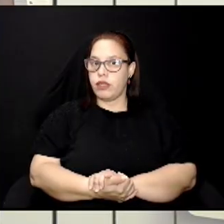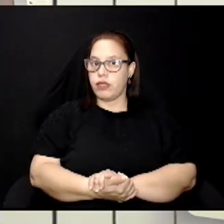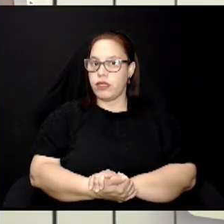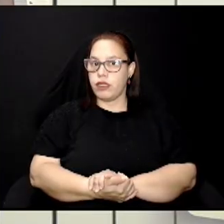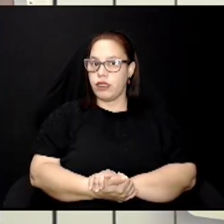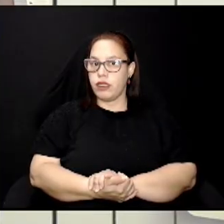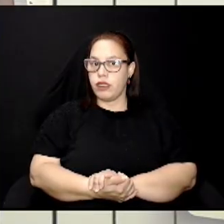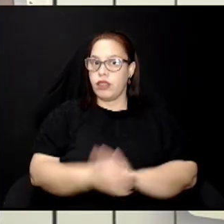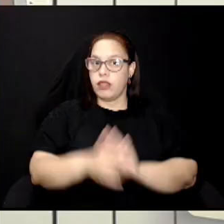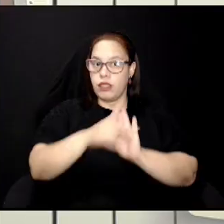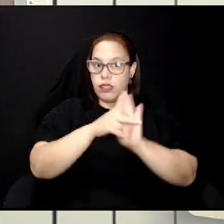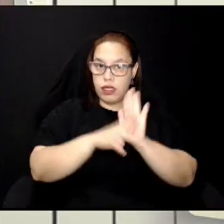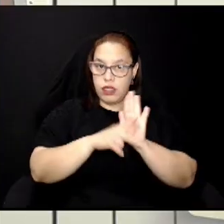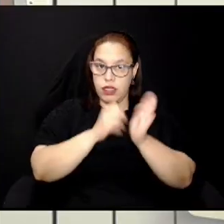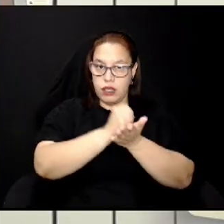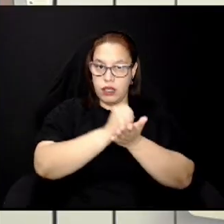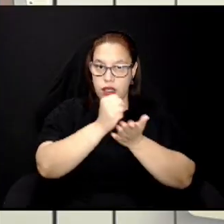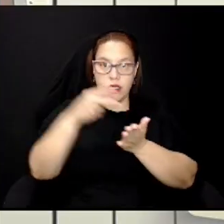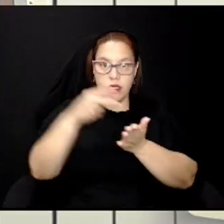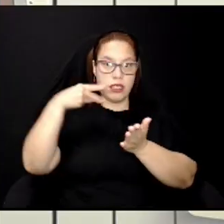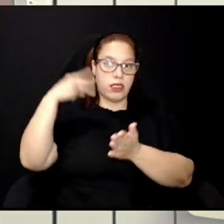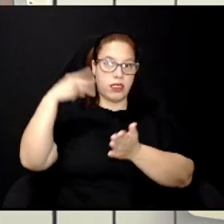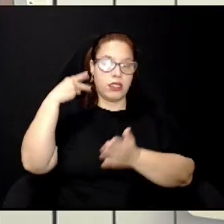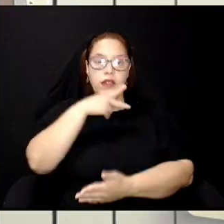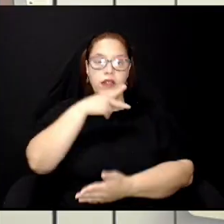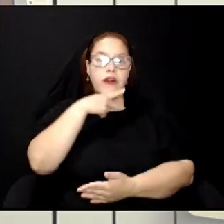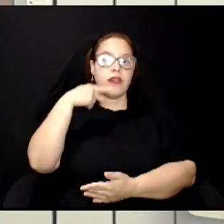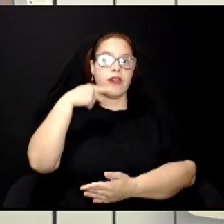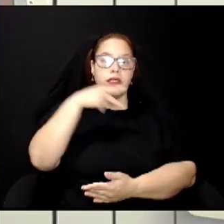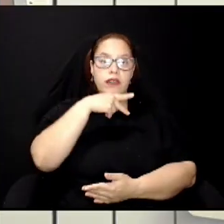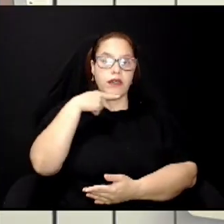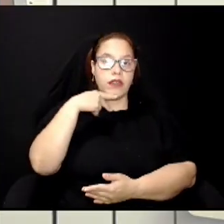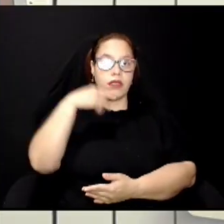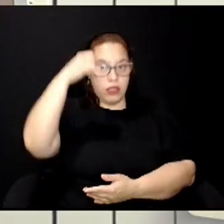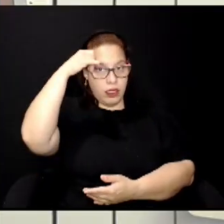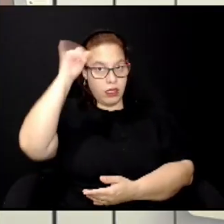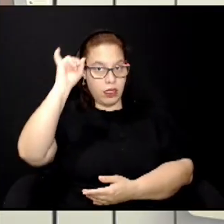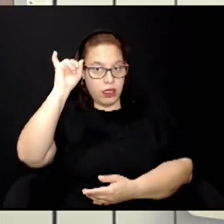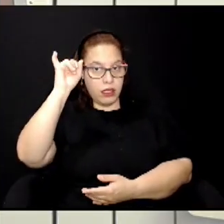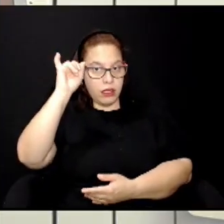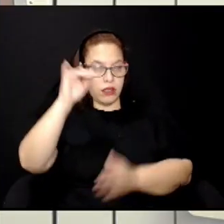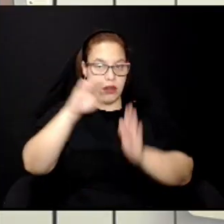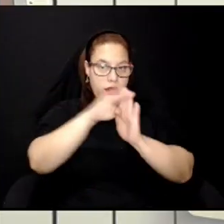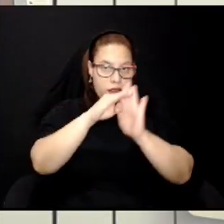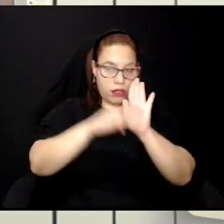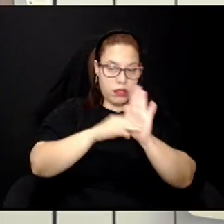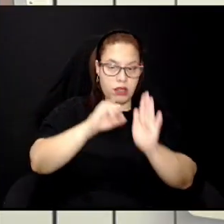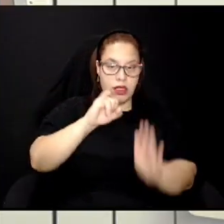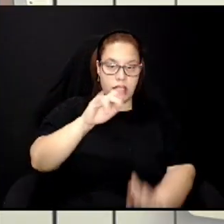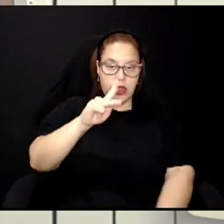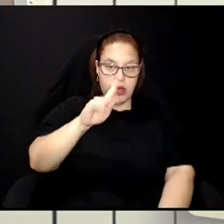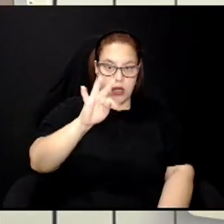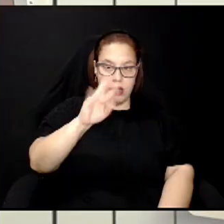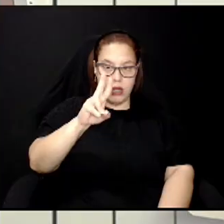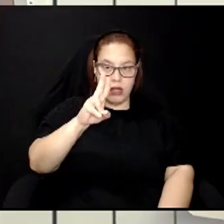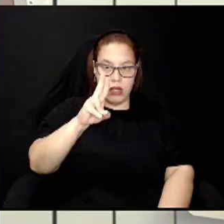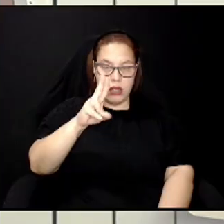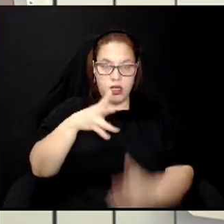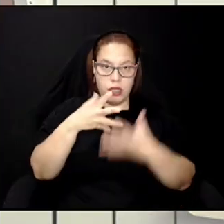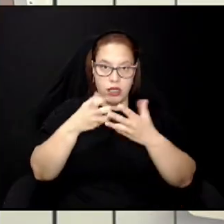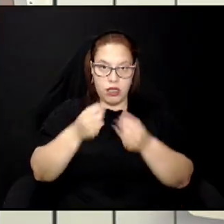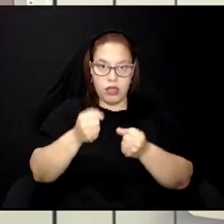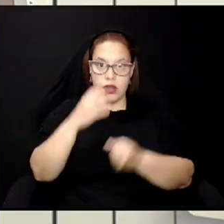Projeto protocolado pelo vereador Permínio Monteiro prevê desconto no IPTU para quem adotar cães